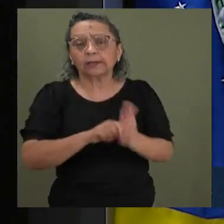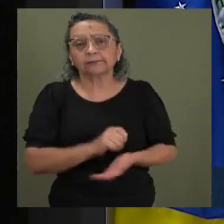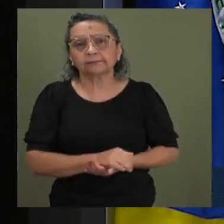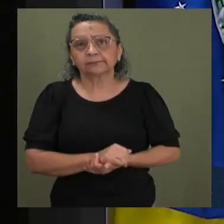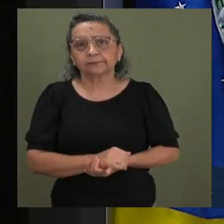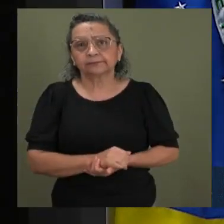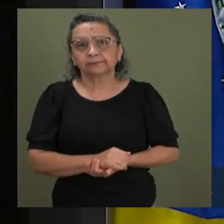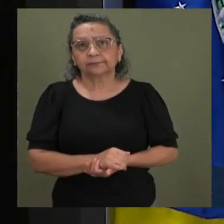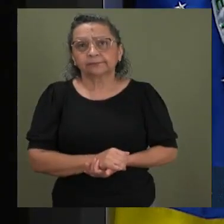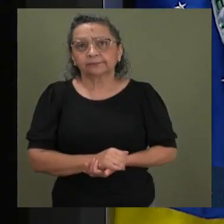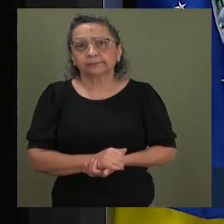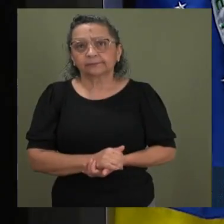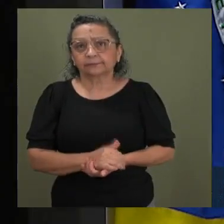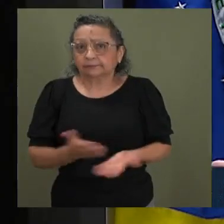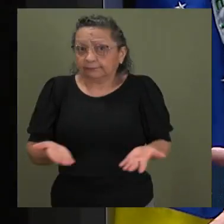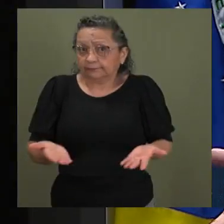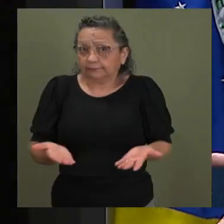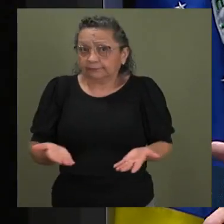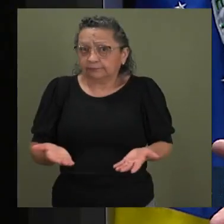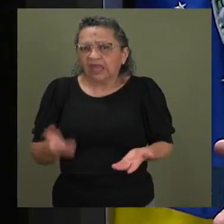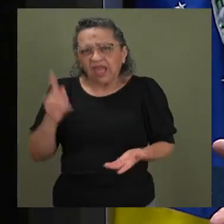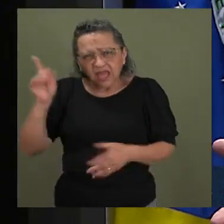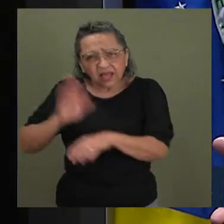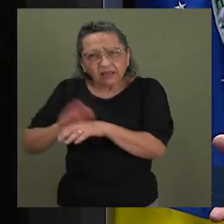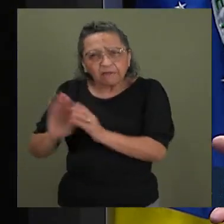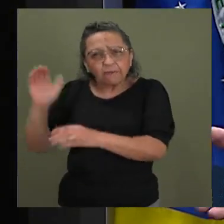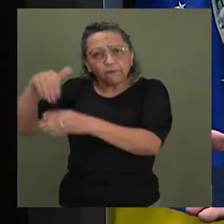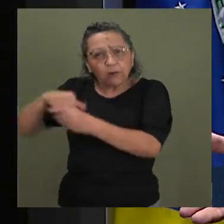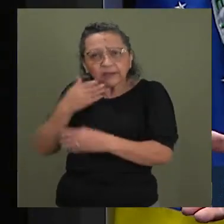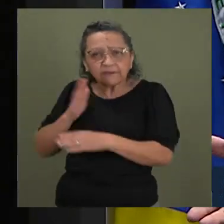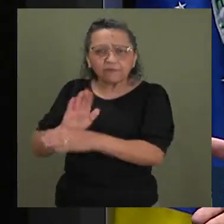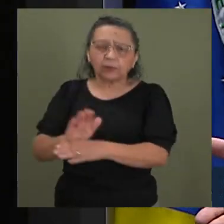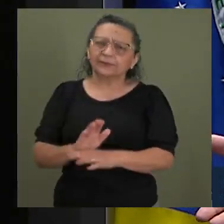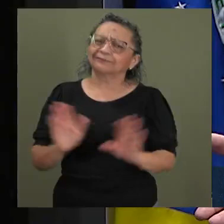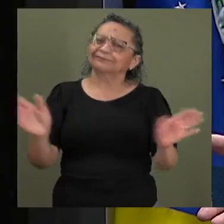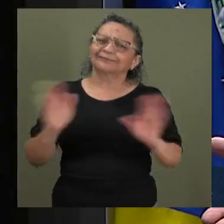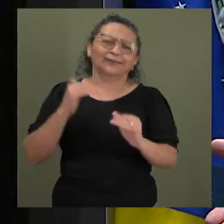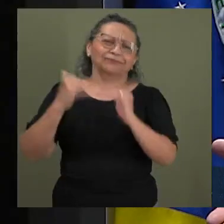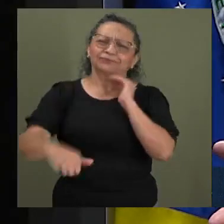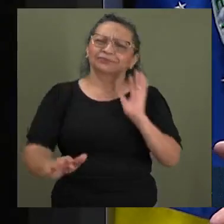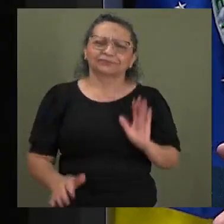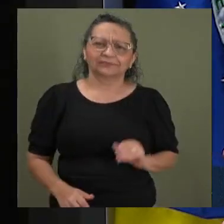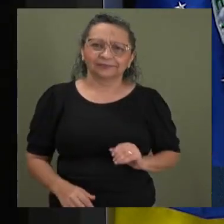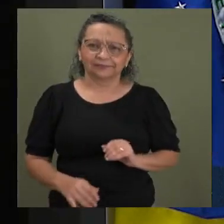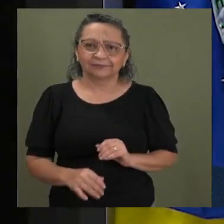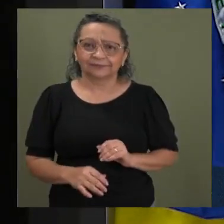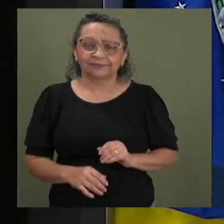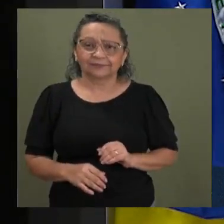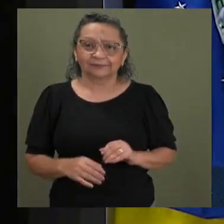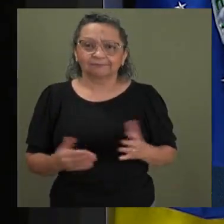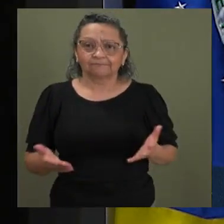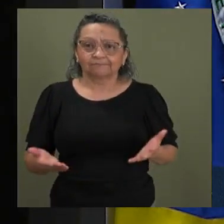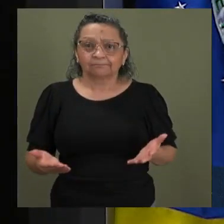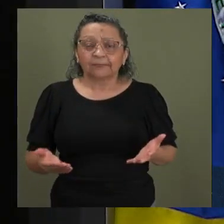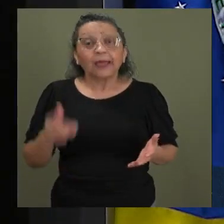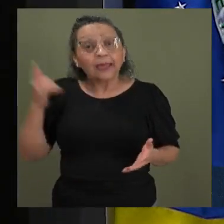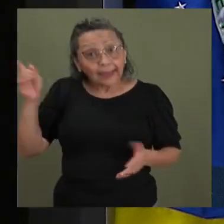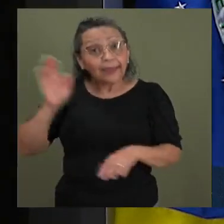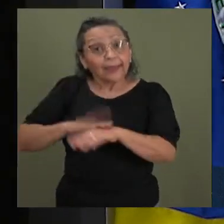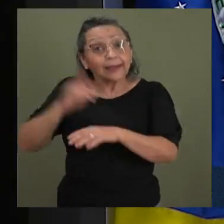disso tudo, e vai votar a favor? Não era para votar. É um